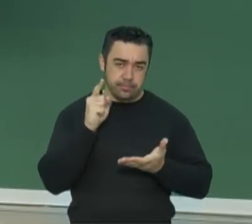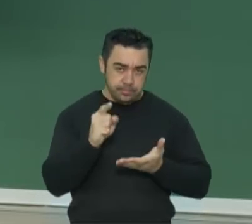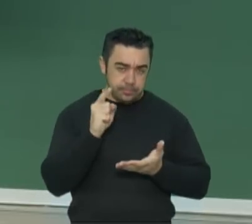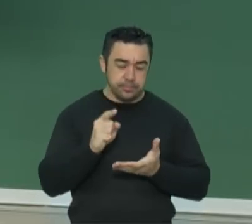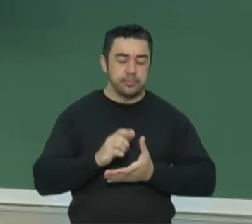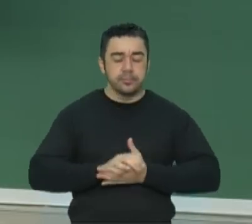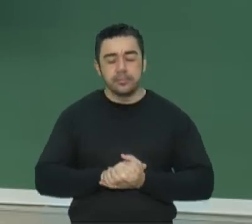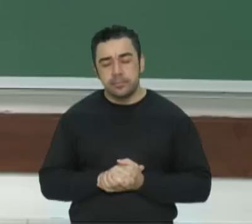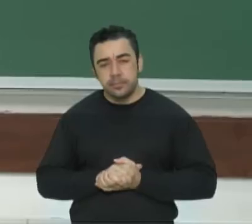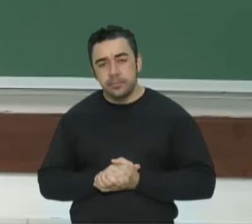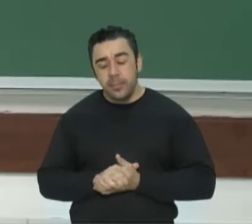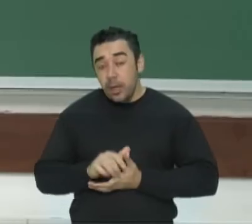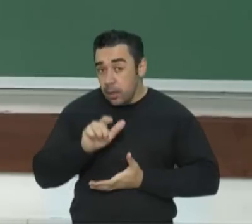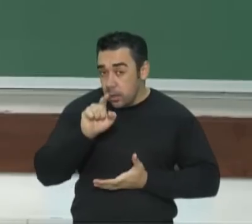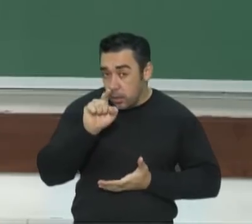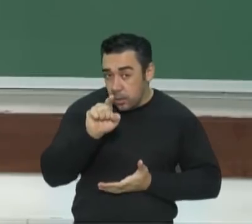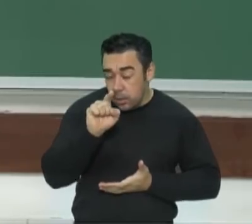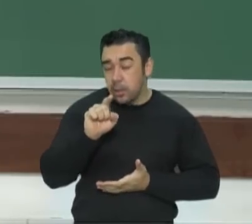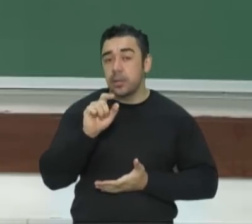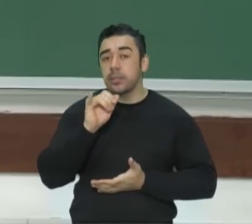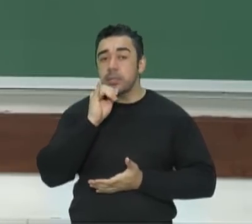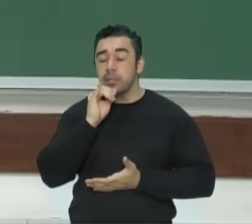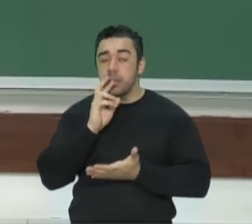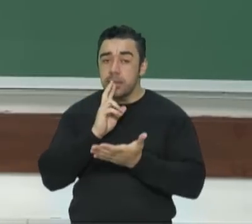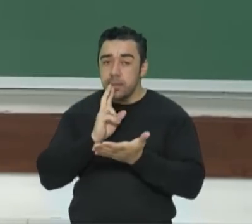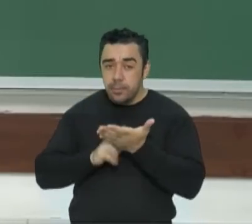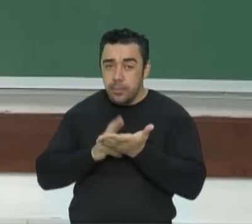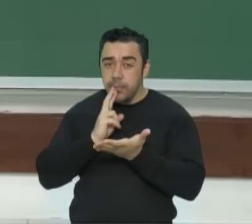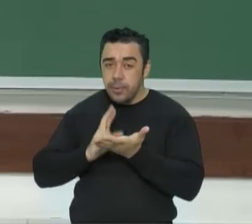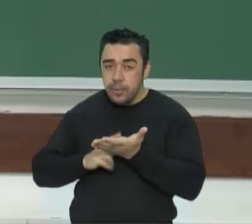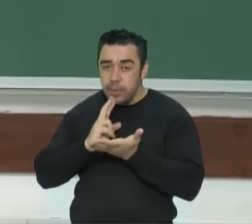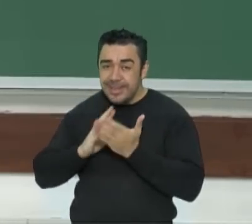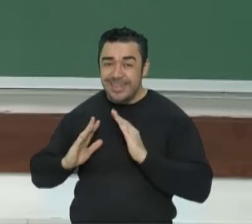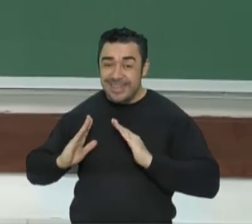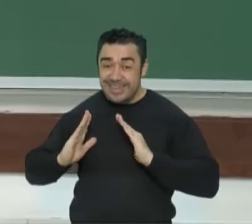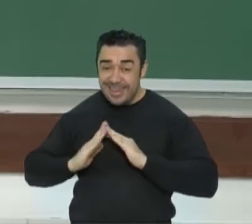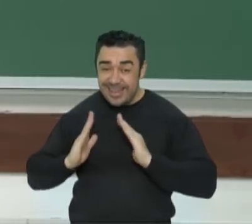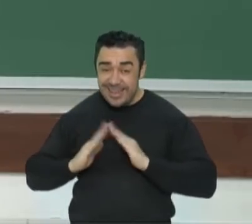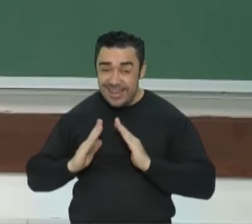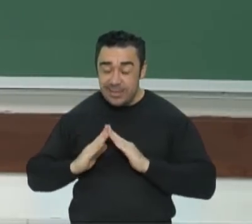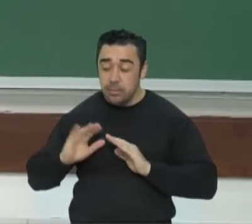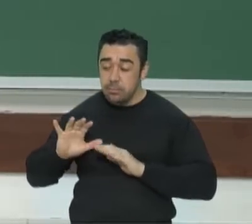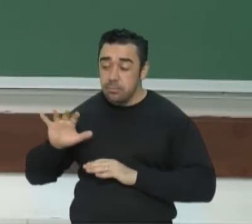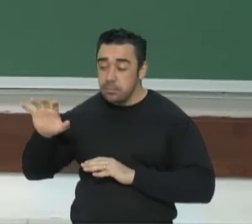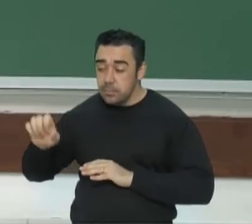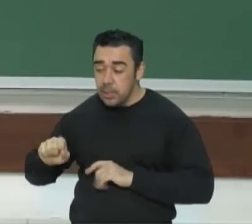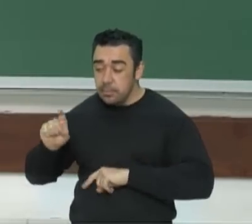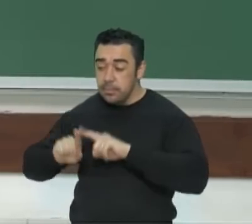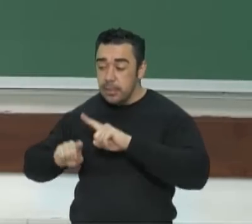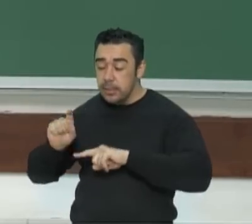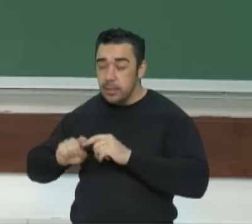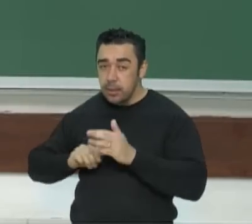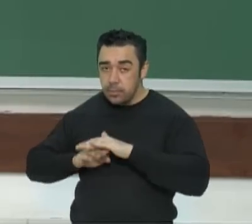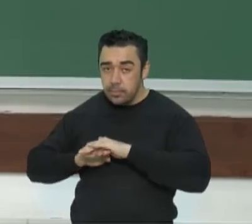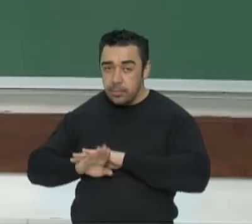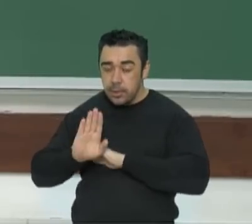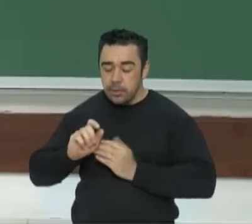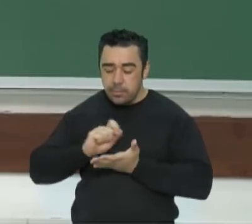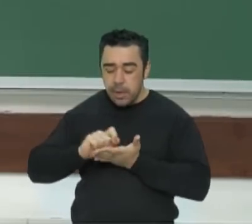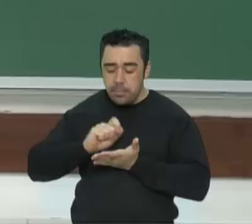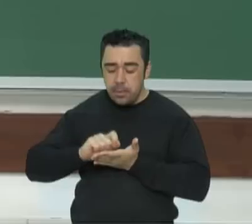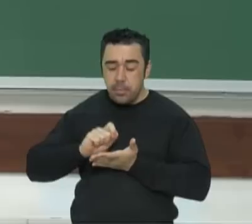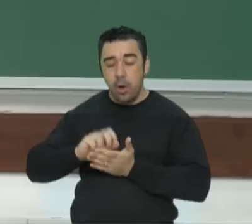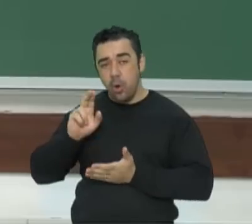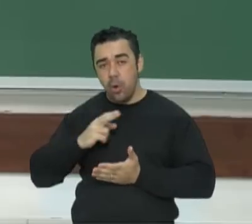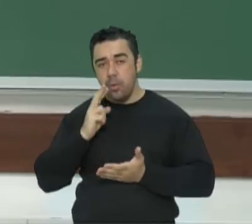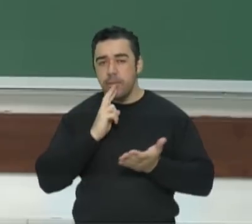sua avaliação. Você que responde os exercícios que você pega impressos na escola ou responde os exercícios pela